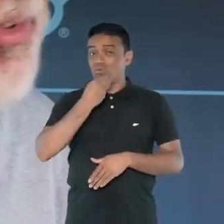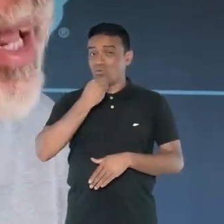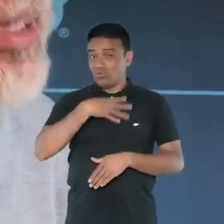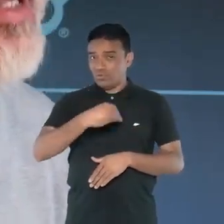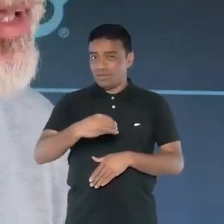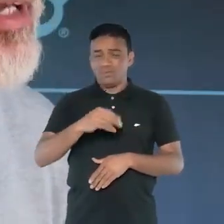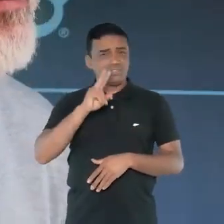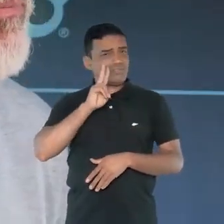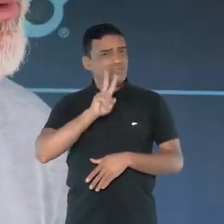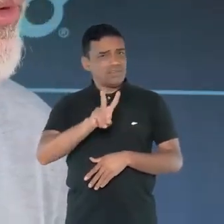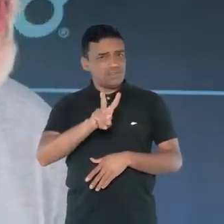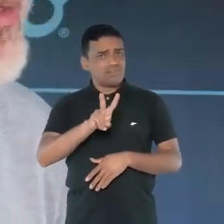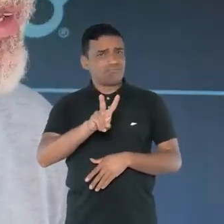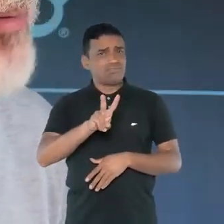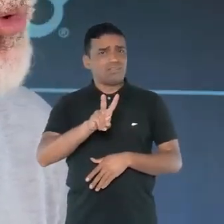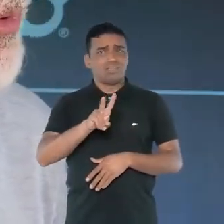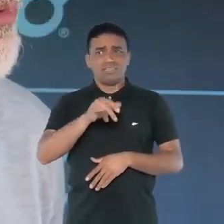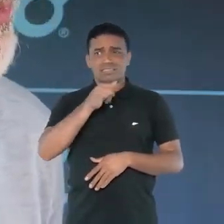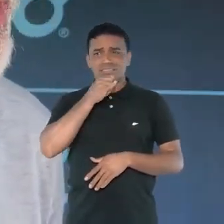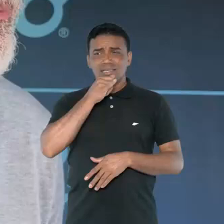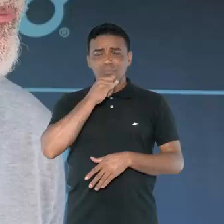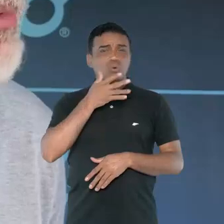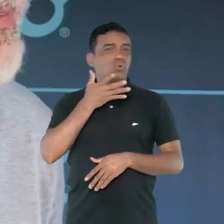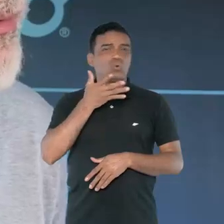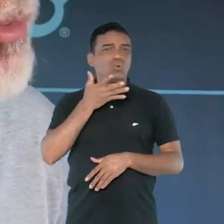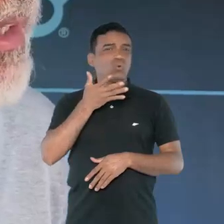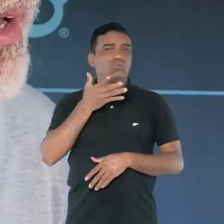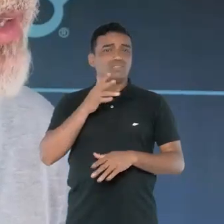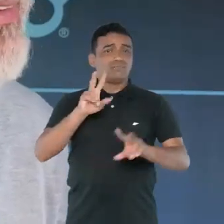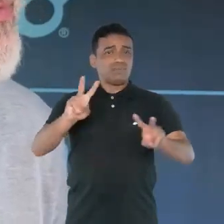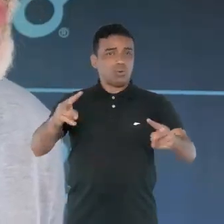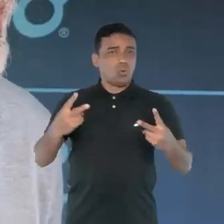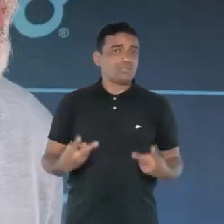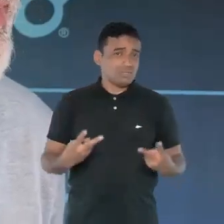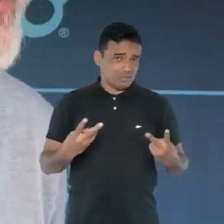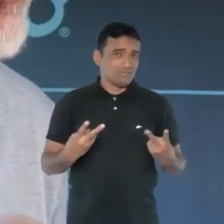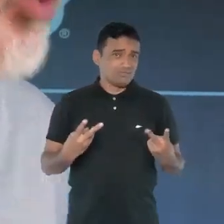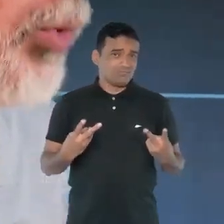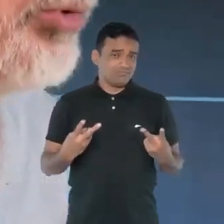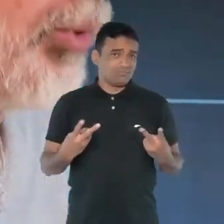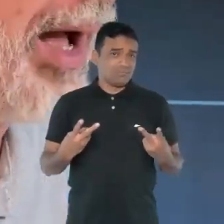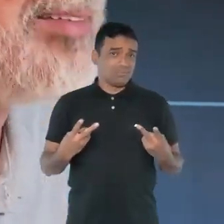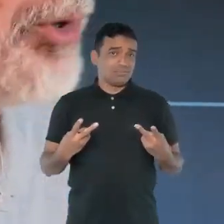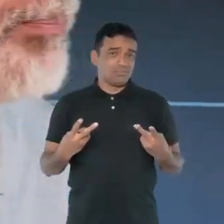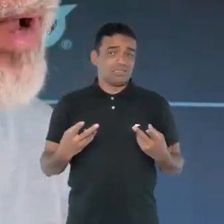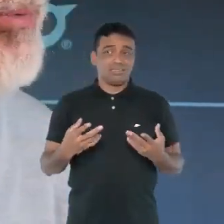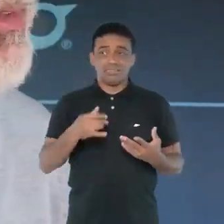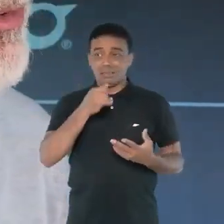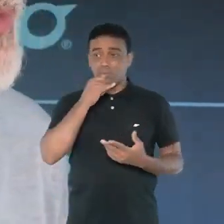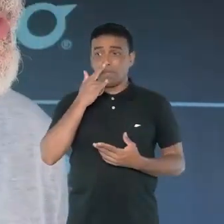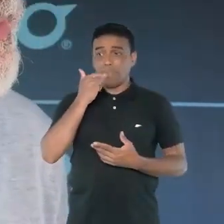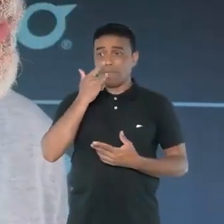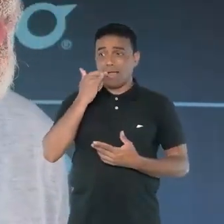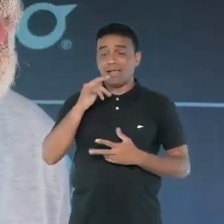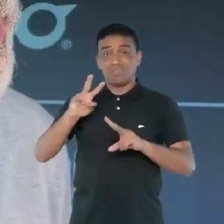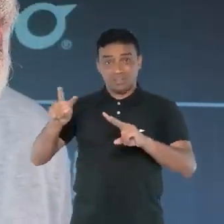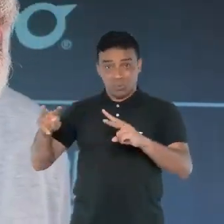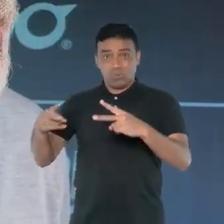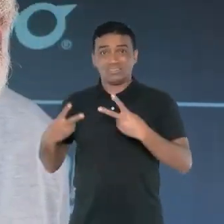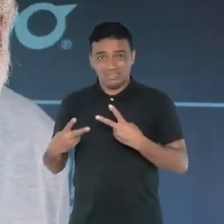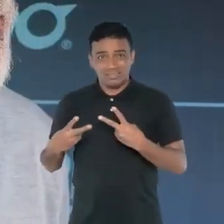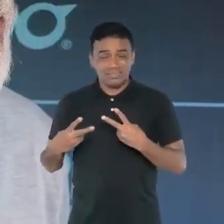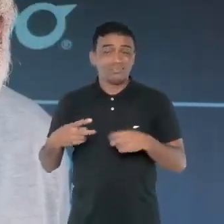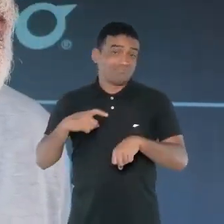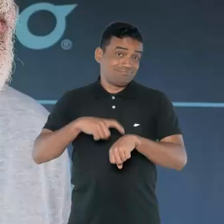você se via ali no lugar daquele miúdo, né? Você se via ali também e se colocou no lugar de seu pai muitas vezes.